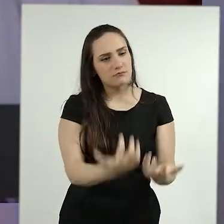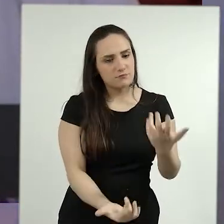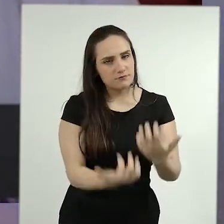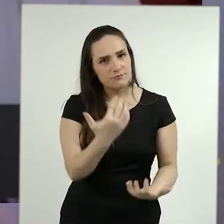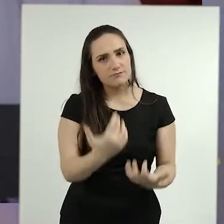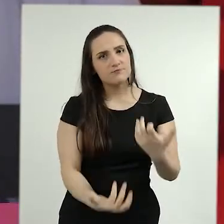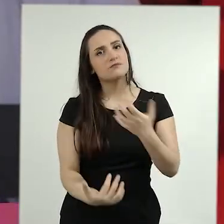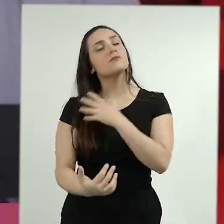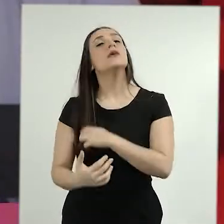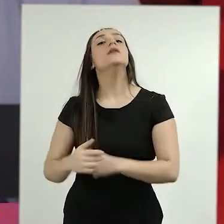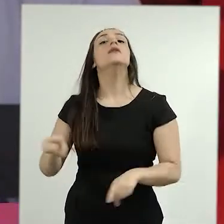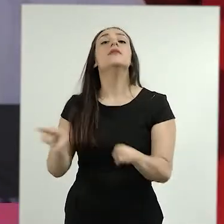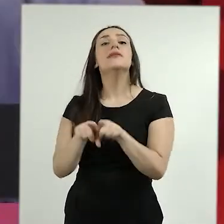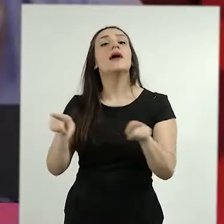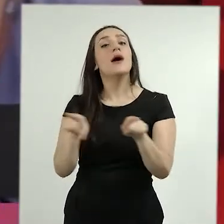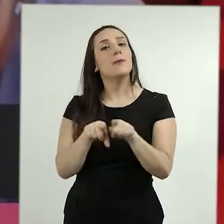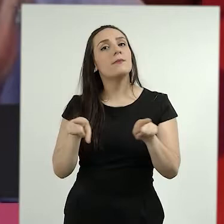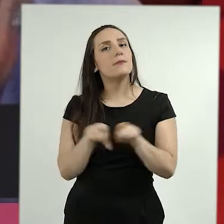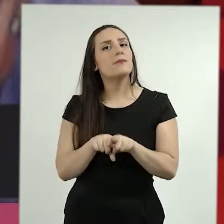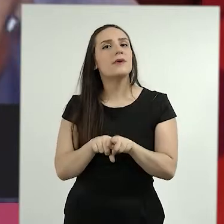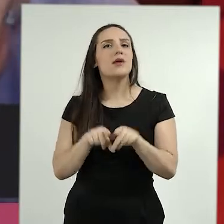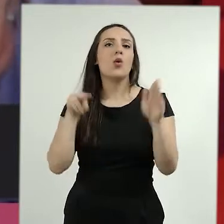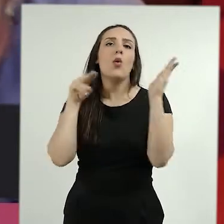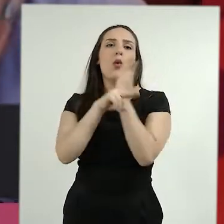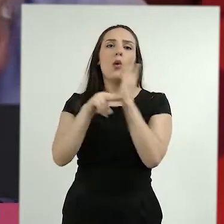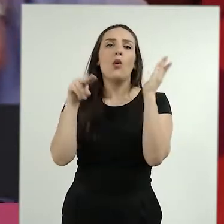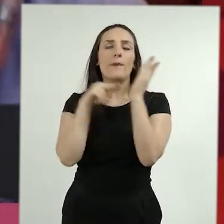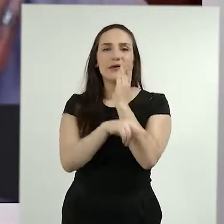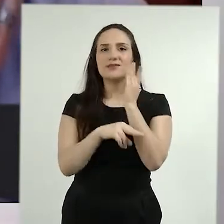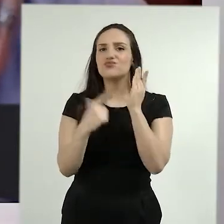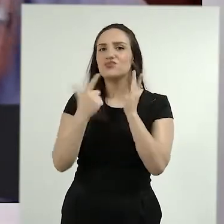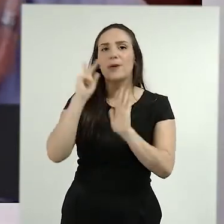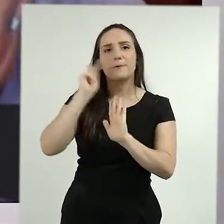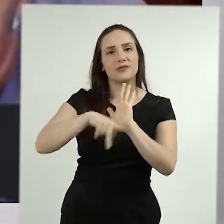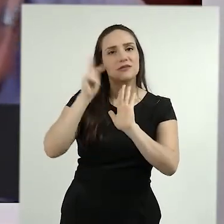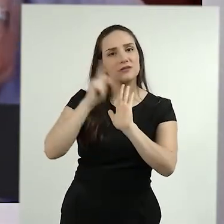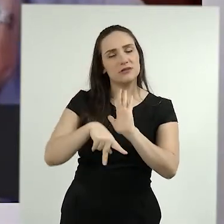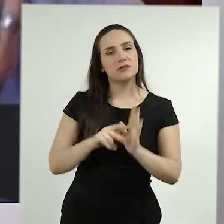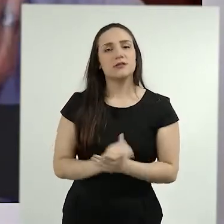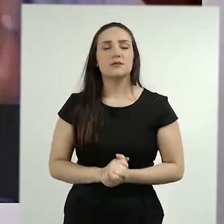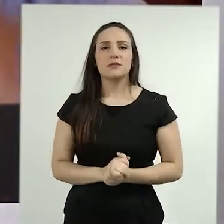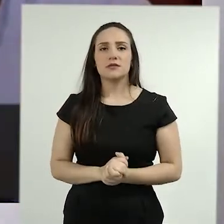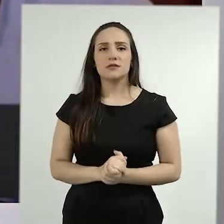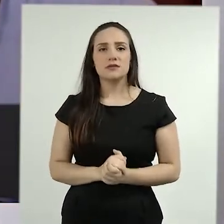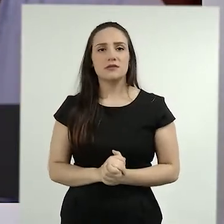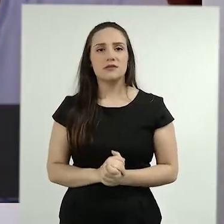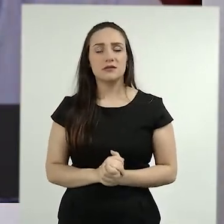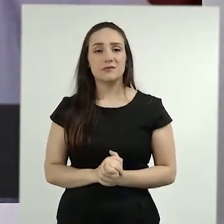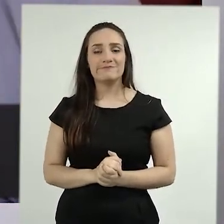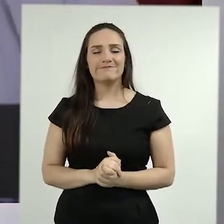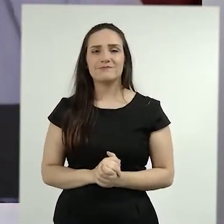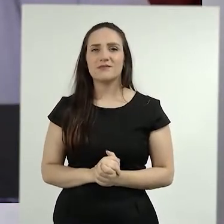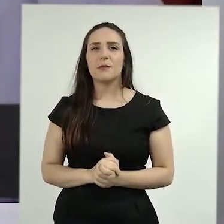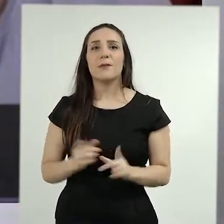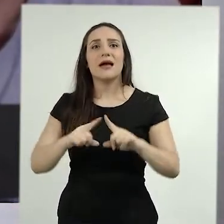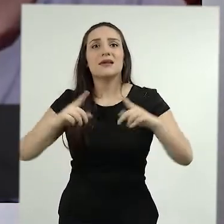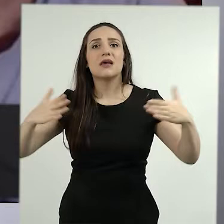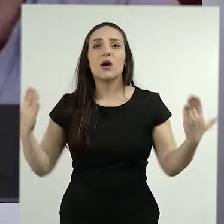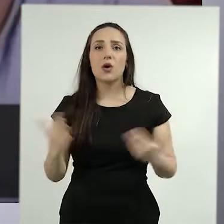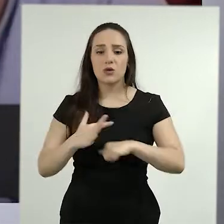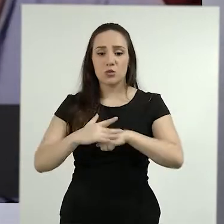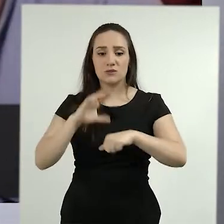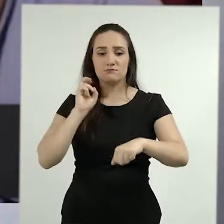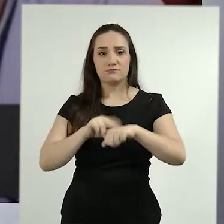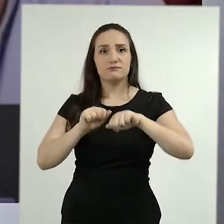queimadas, o desmatamento, essa questão da urbanização meio sem planejamento. E a pandemia, ela veio como uma forma